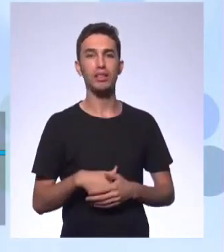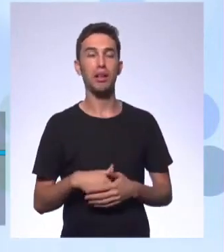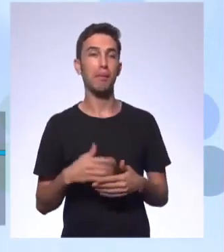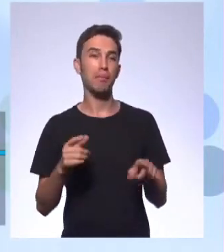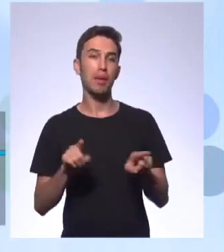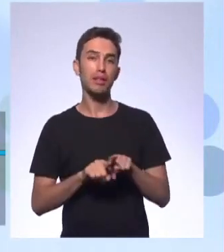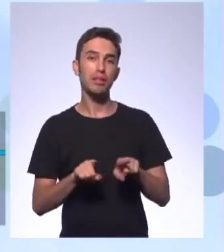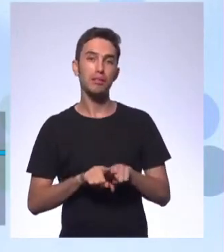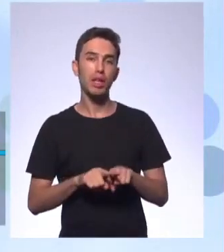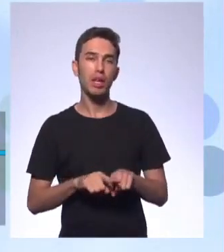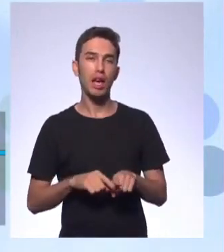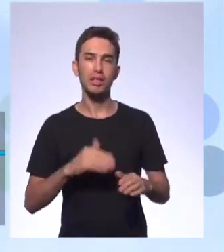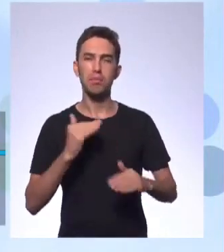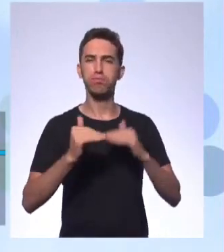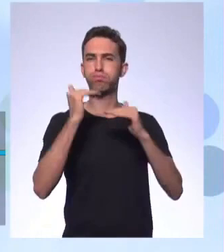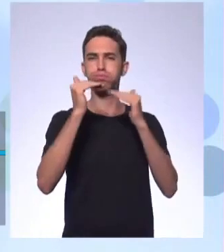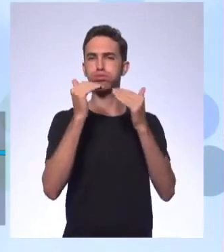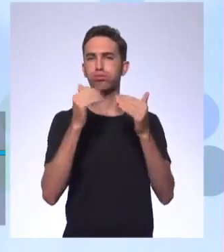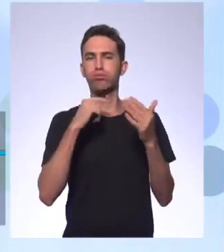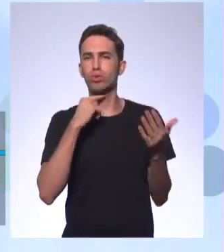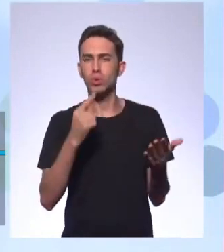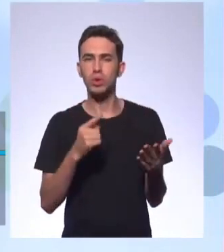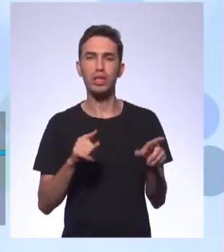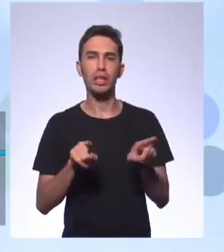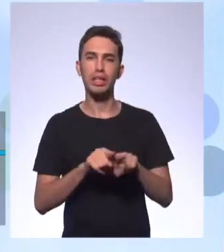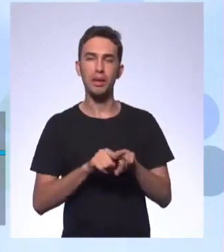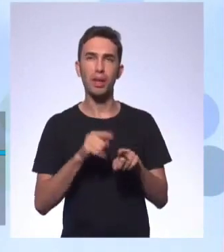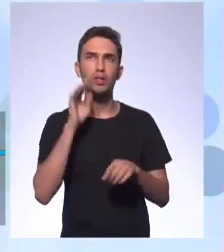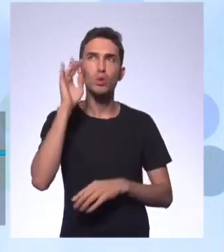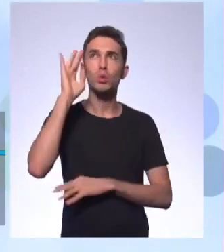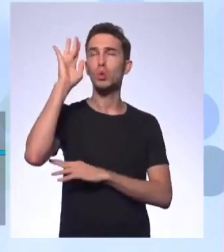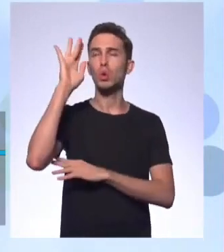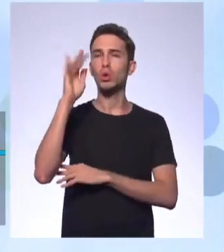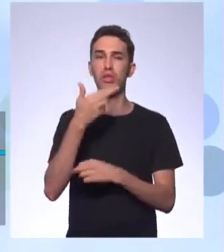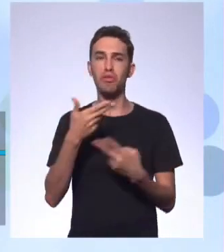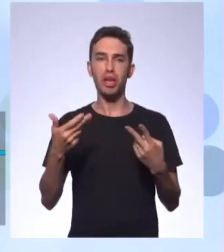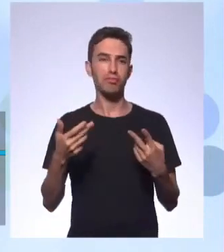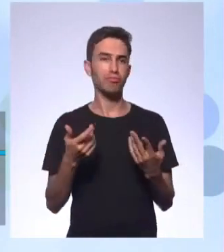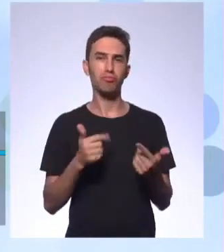conseguiu prosperar e também nunca teve grandes sonhos, grandes desejos.